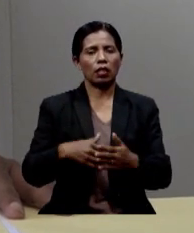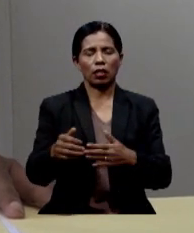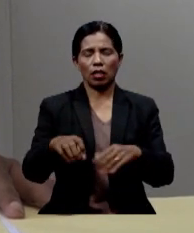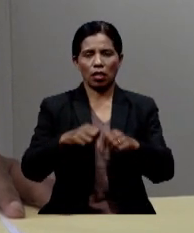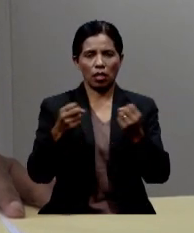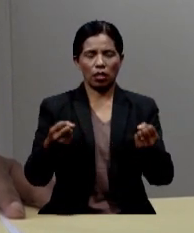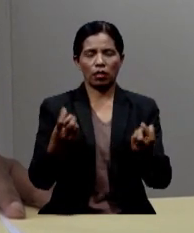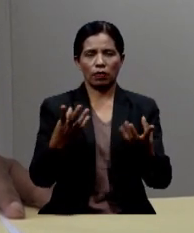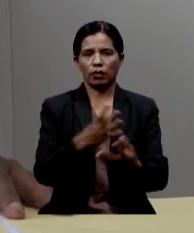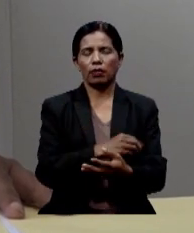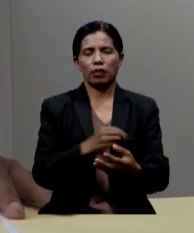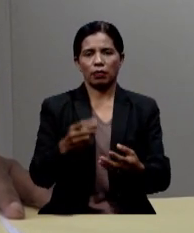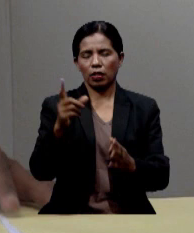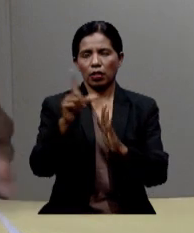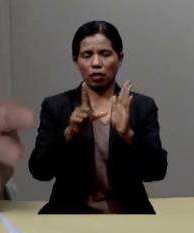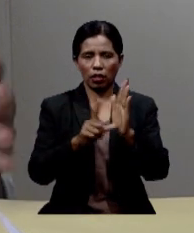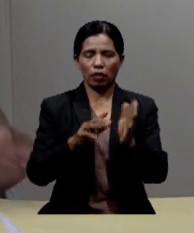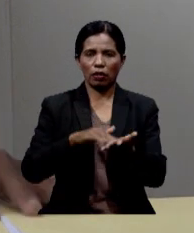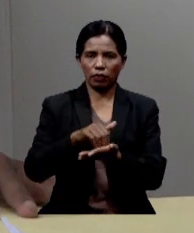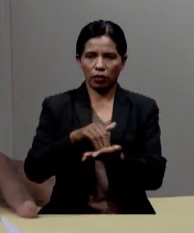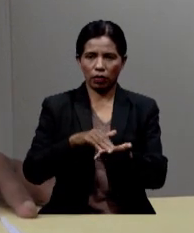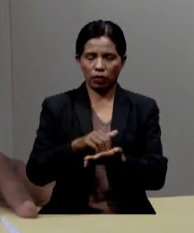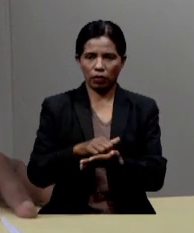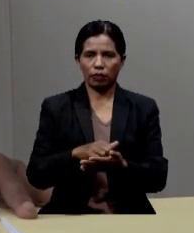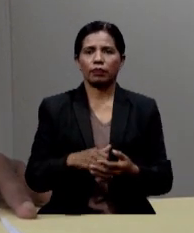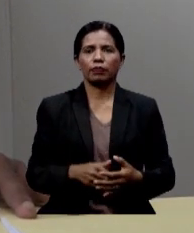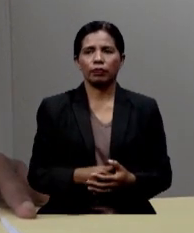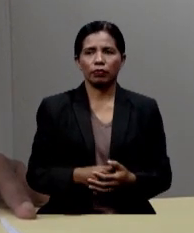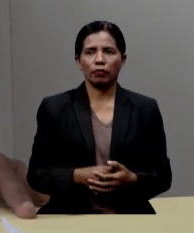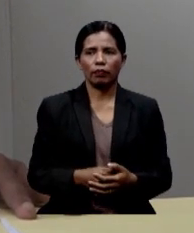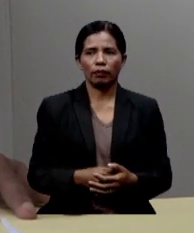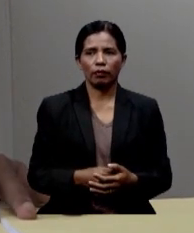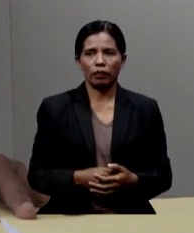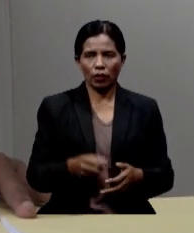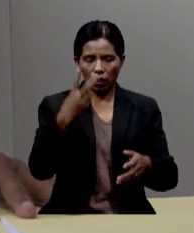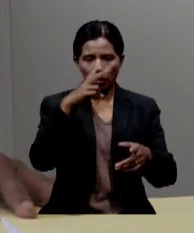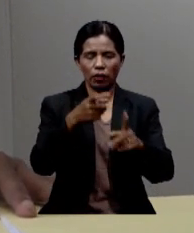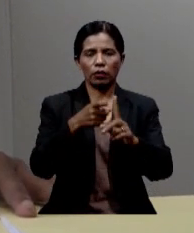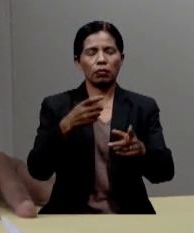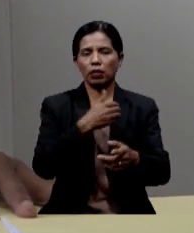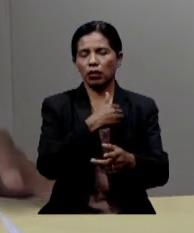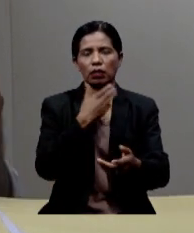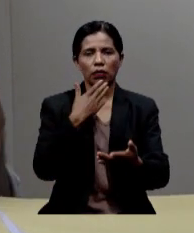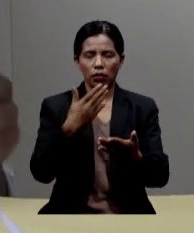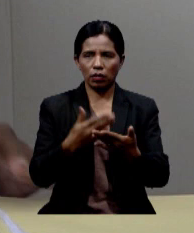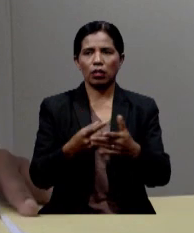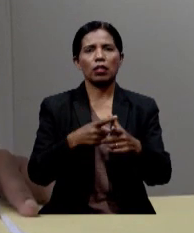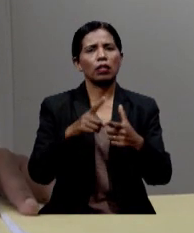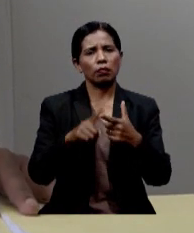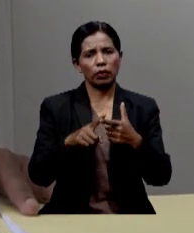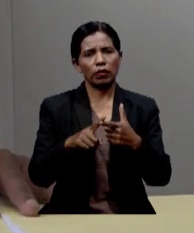se lei não é uma fraco, às vezes lei se daquia, e controlos mos daquia, e depois tem